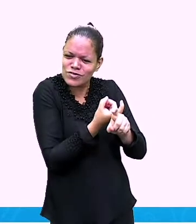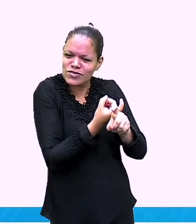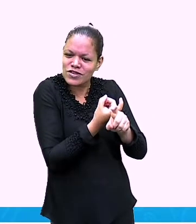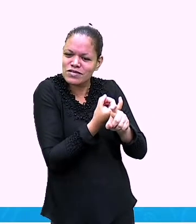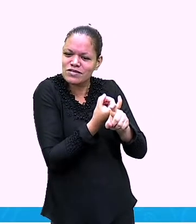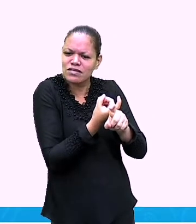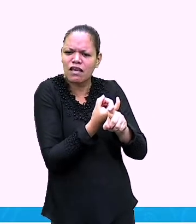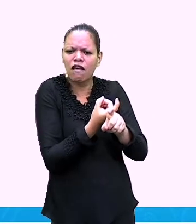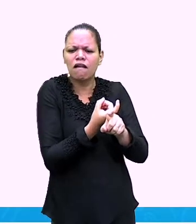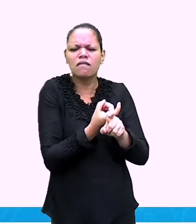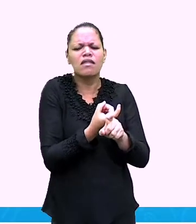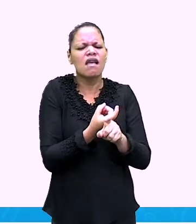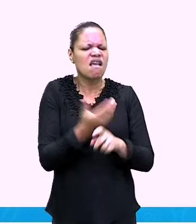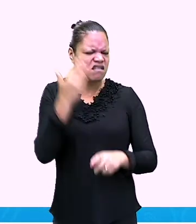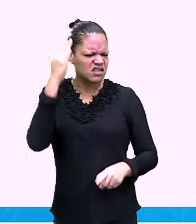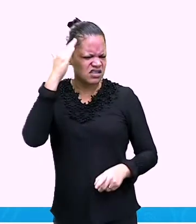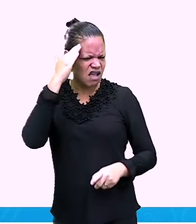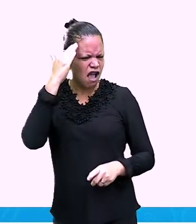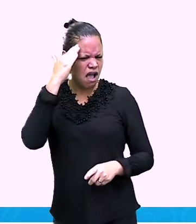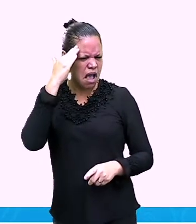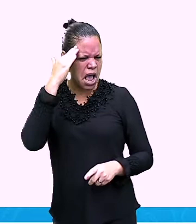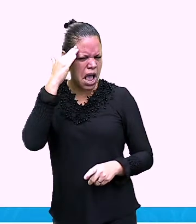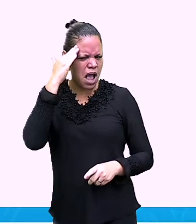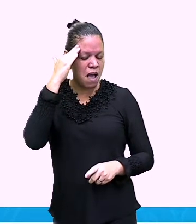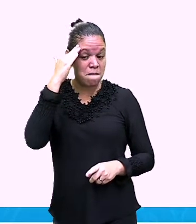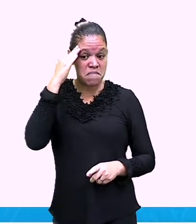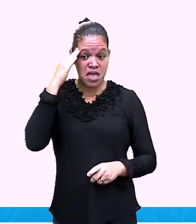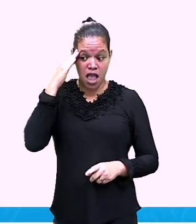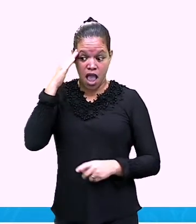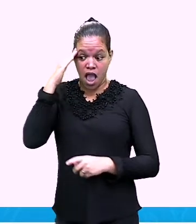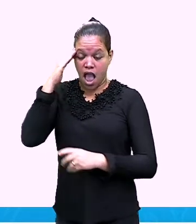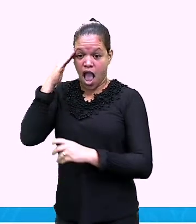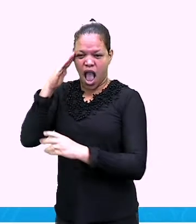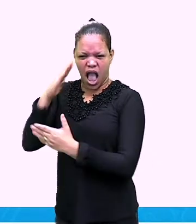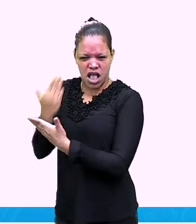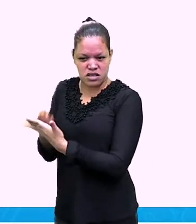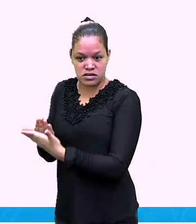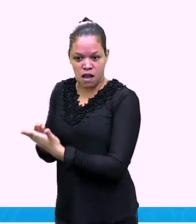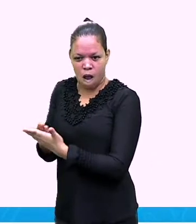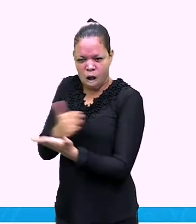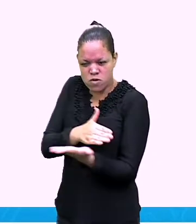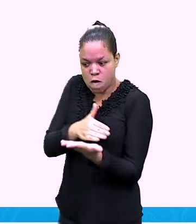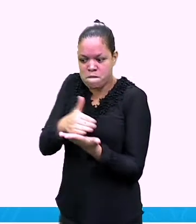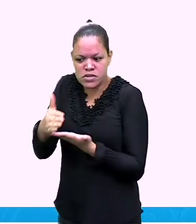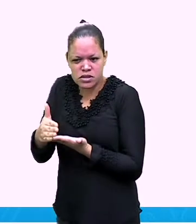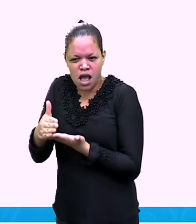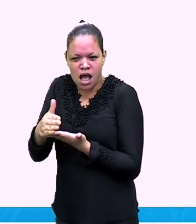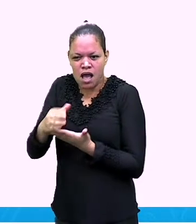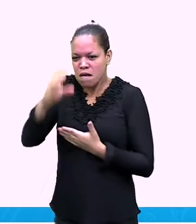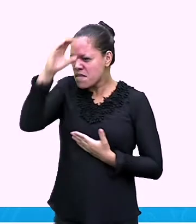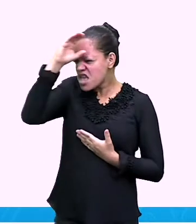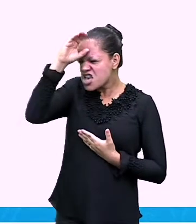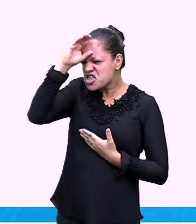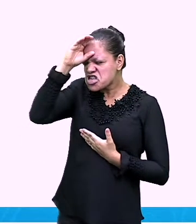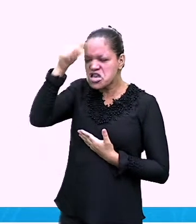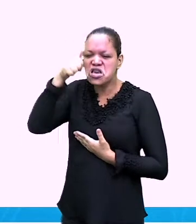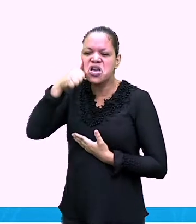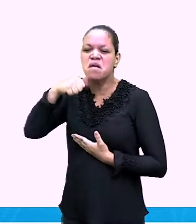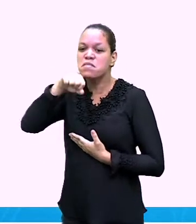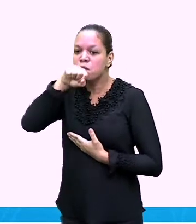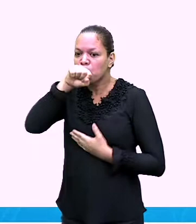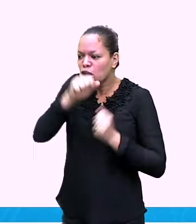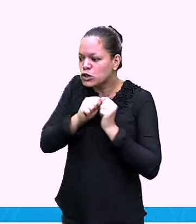E sabe o que mais? Quando começaram as aulas, a tia Paula e a minha mãe foram até a